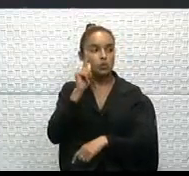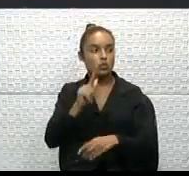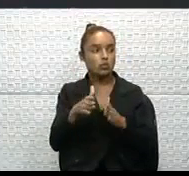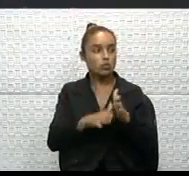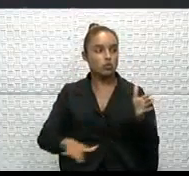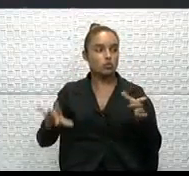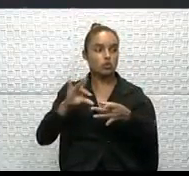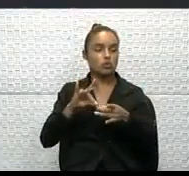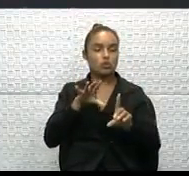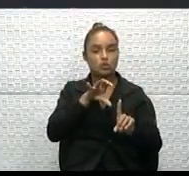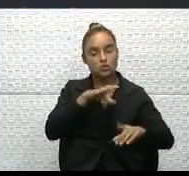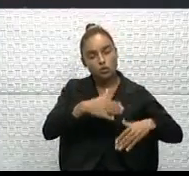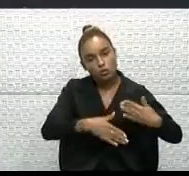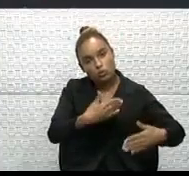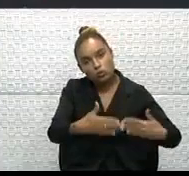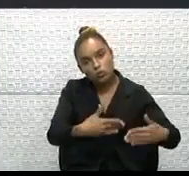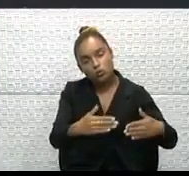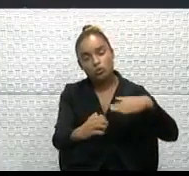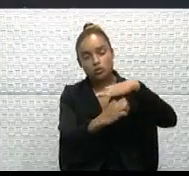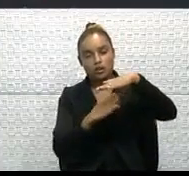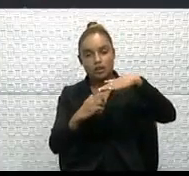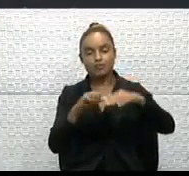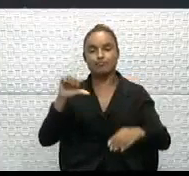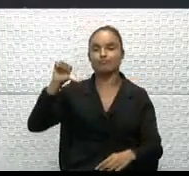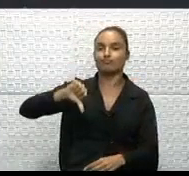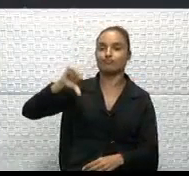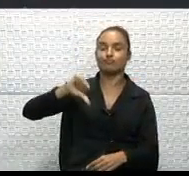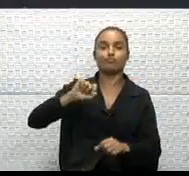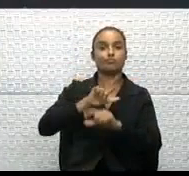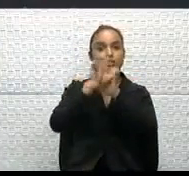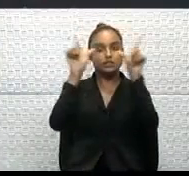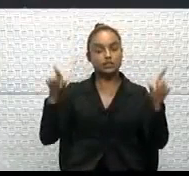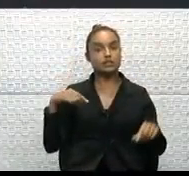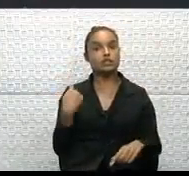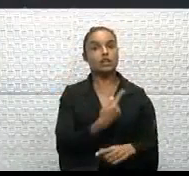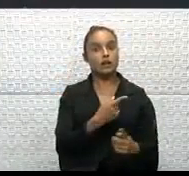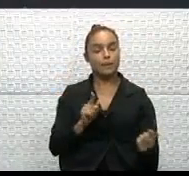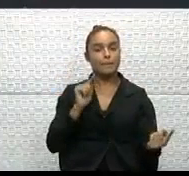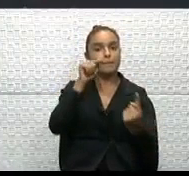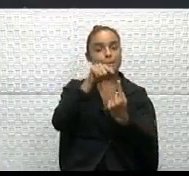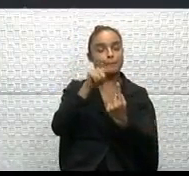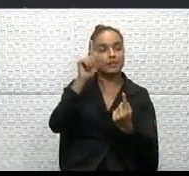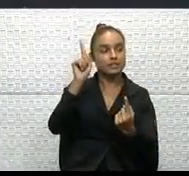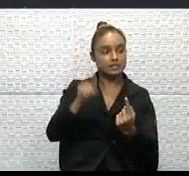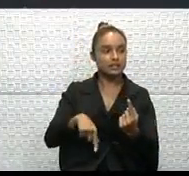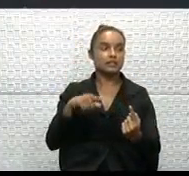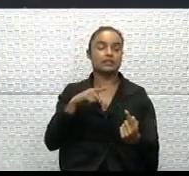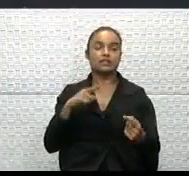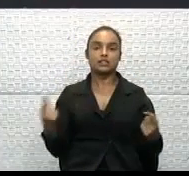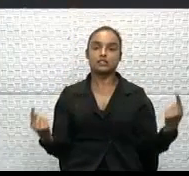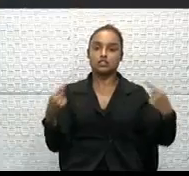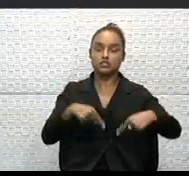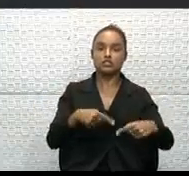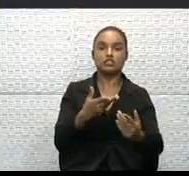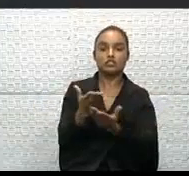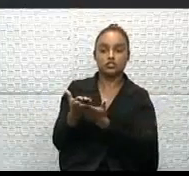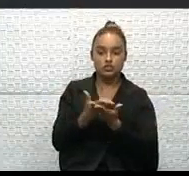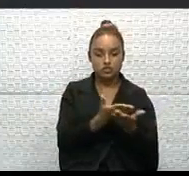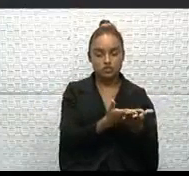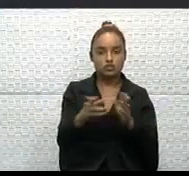potencializar, influenciando a tendência da empresa a falir. É claro que nosso objetivo é o contrário, estudar essas relações